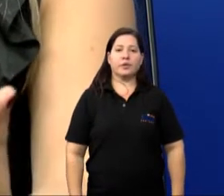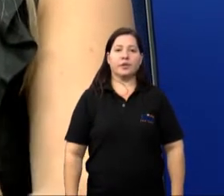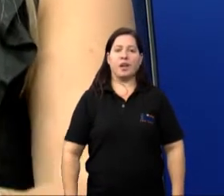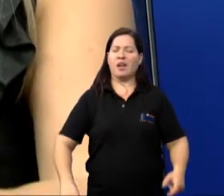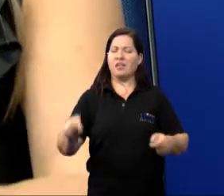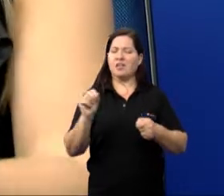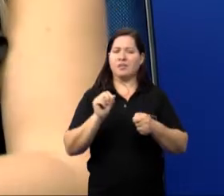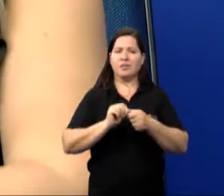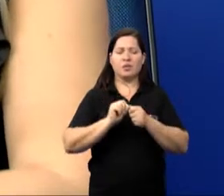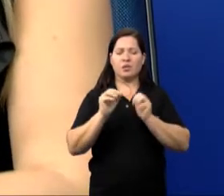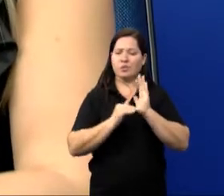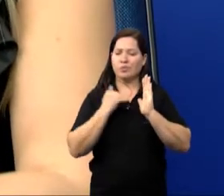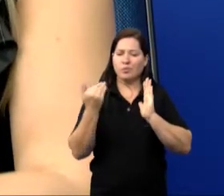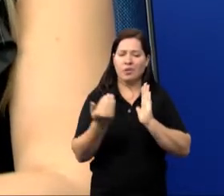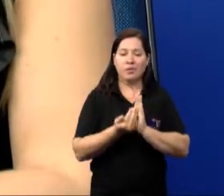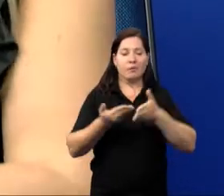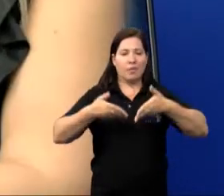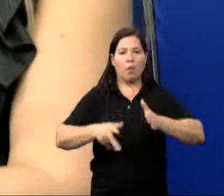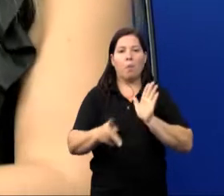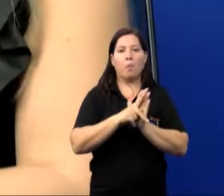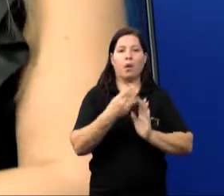aquele arsenal fazer parte da sua vida, né?